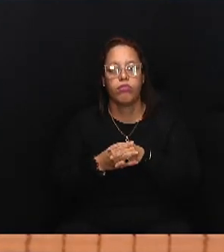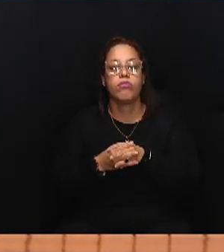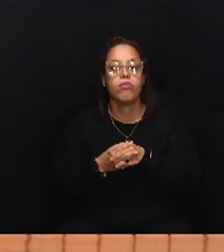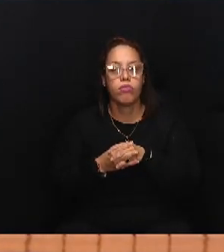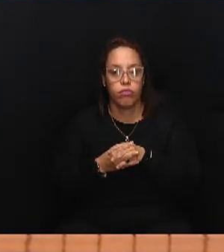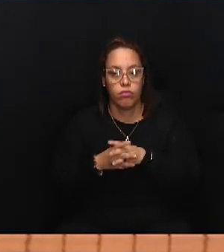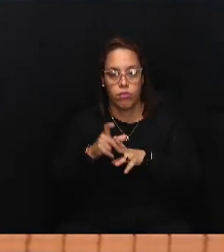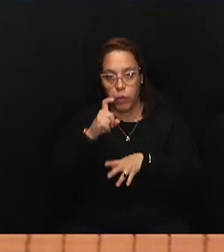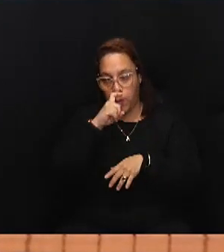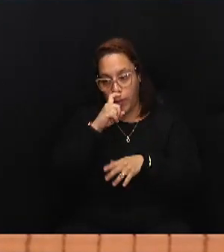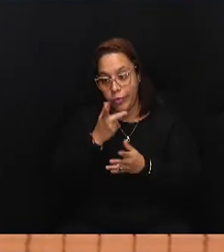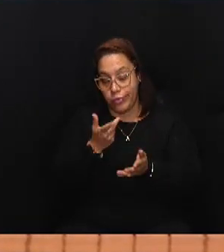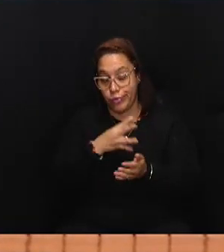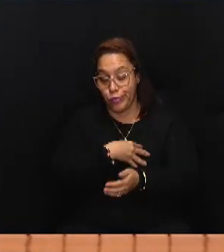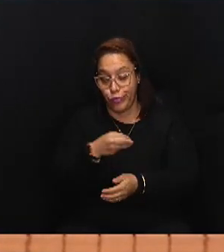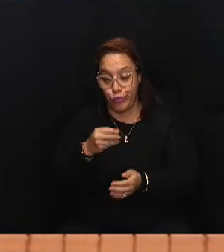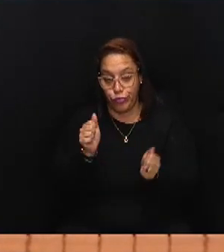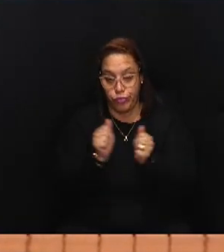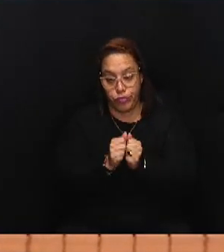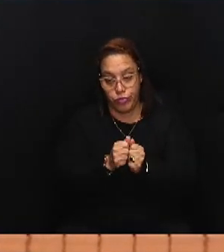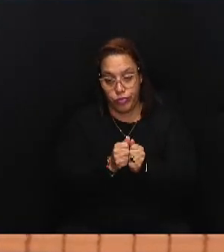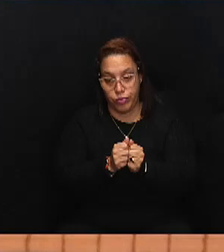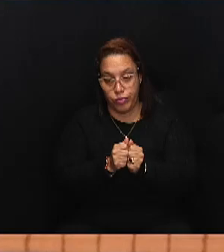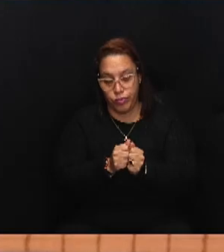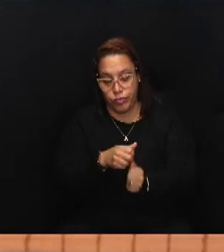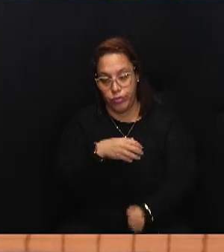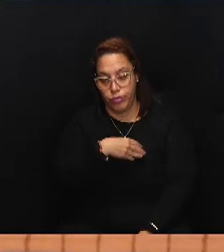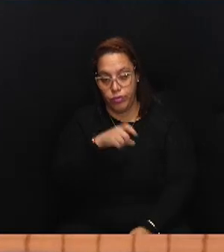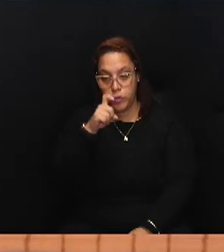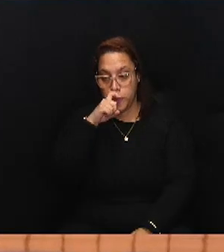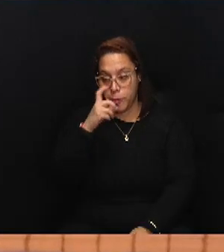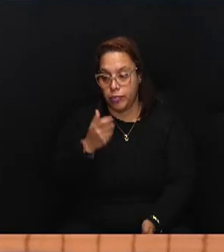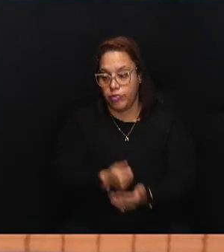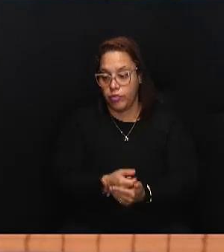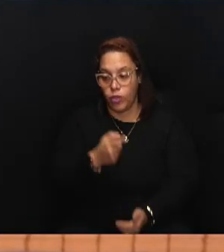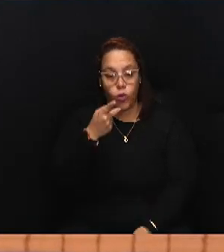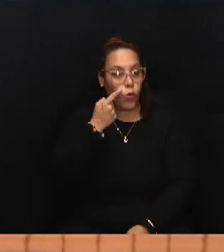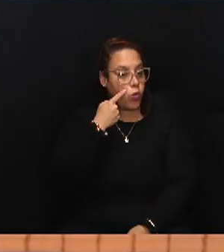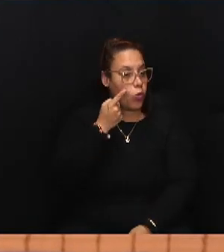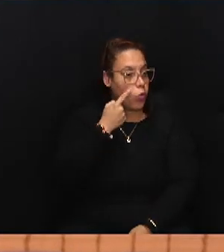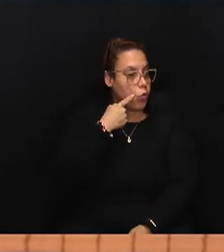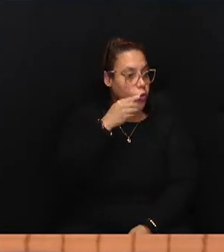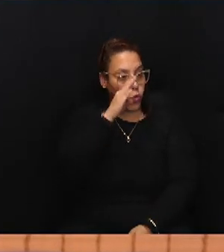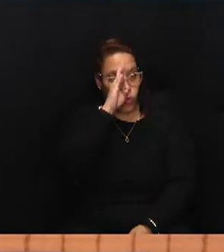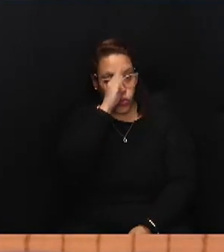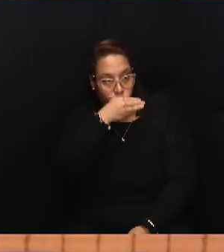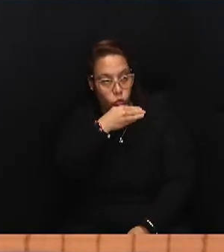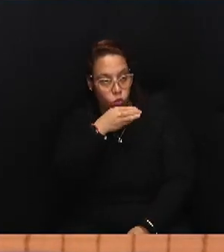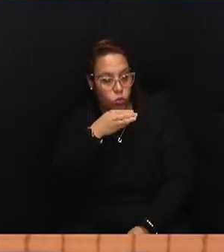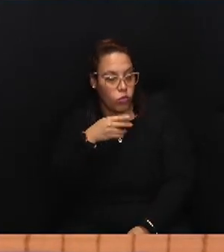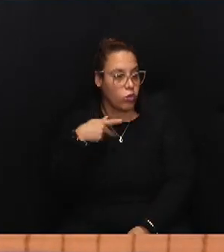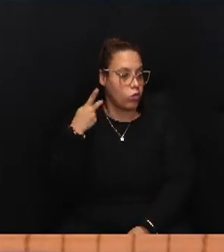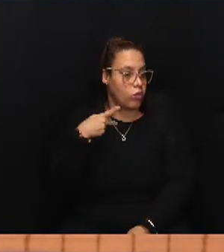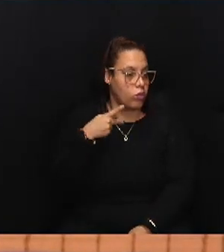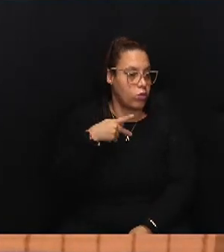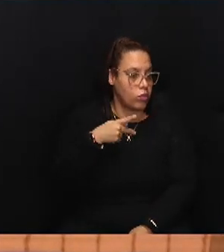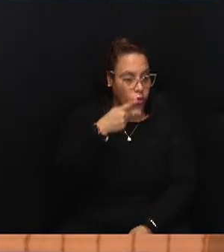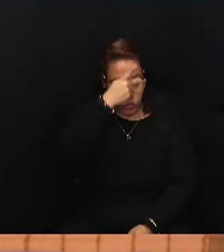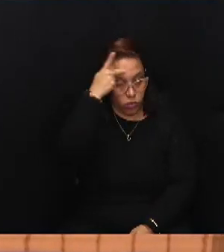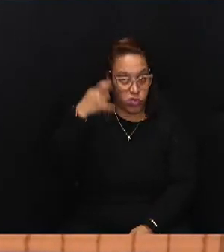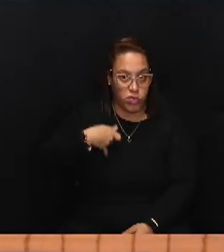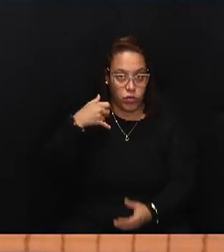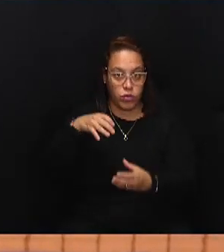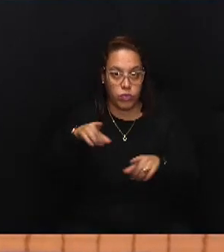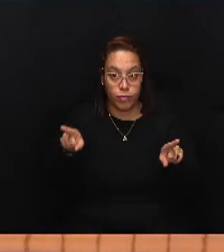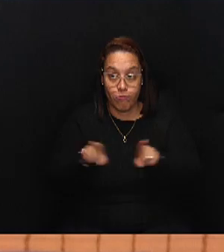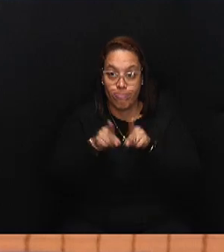pais com os filhos e os filhos com os pais. Com certeza. Eu vejo que o idoso, que as pessoas, eles têm que ter dignidade.